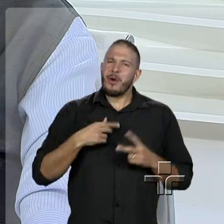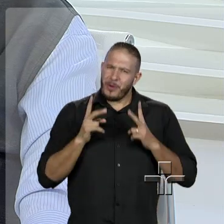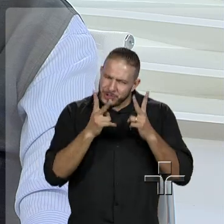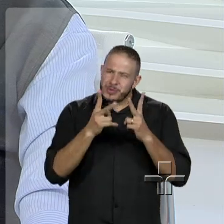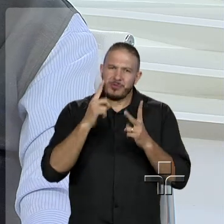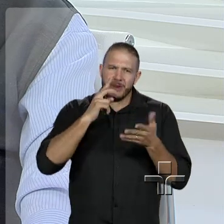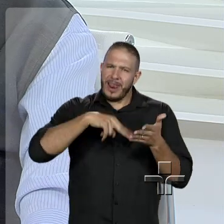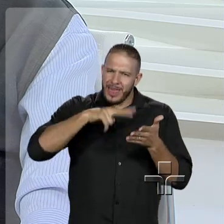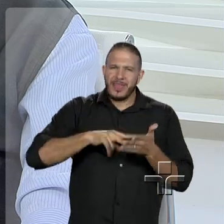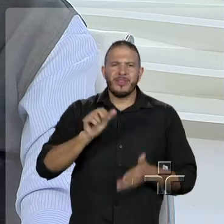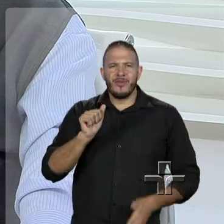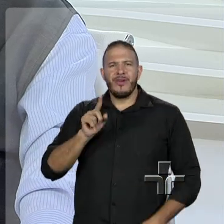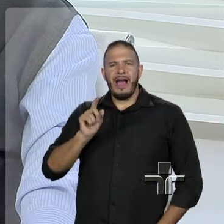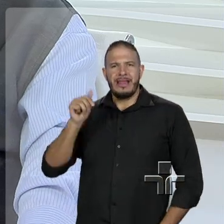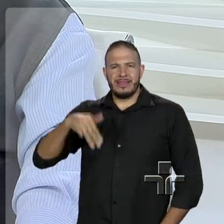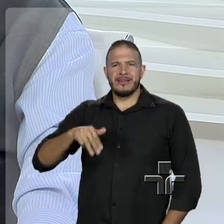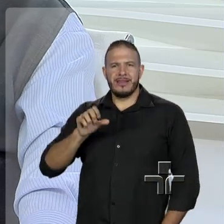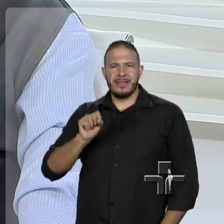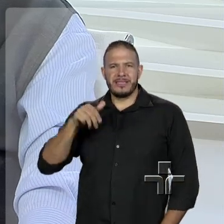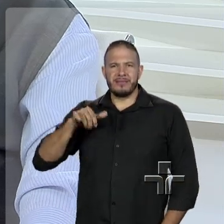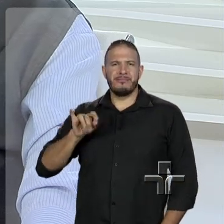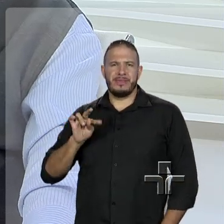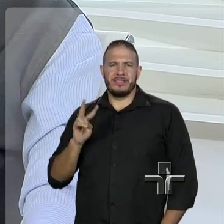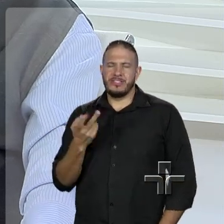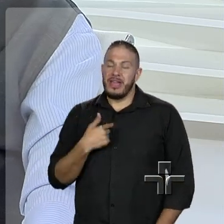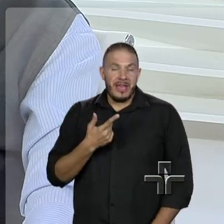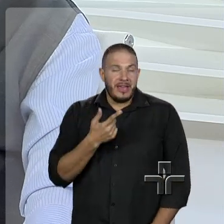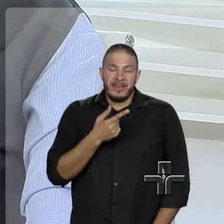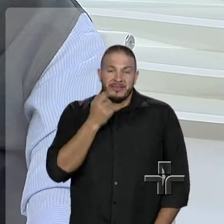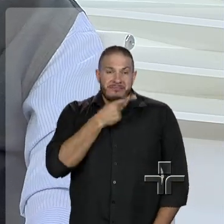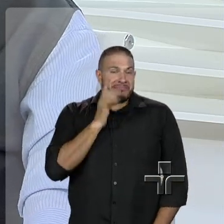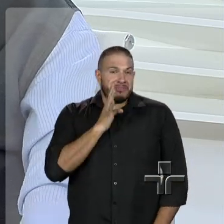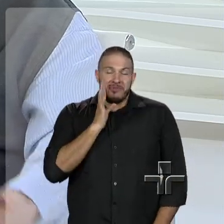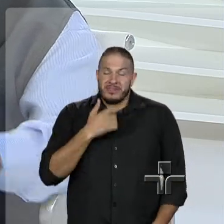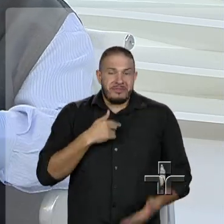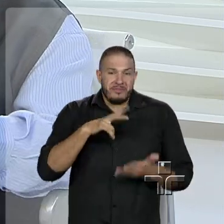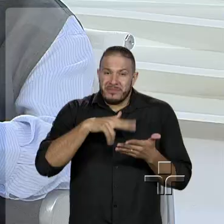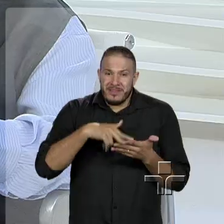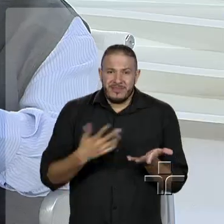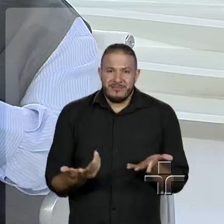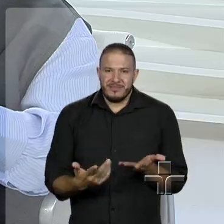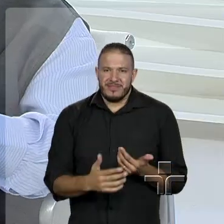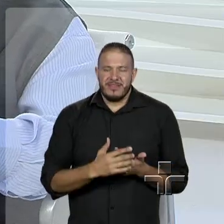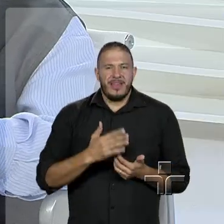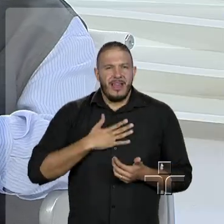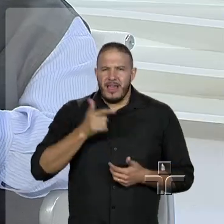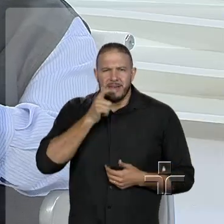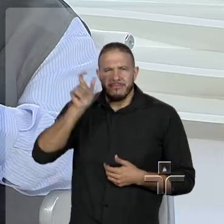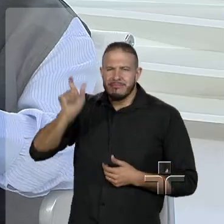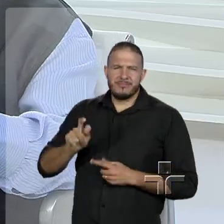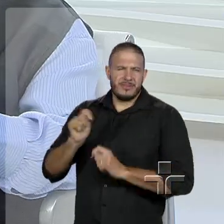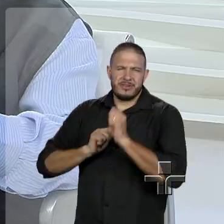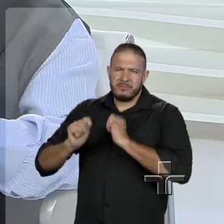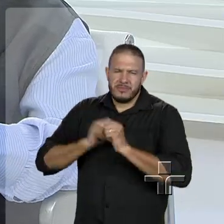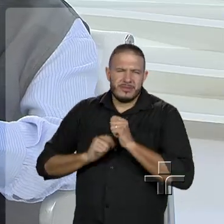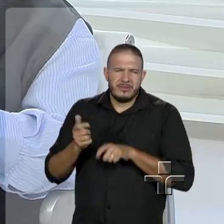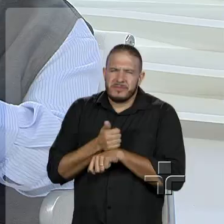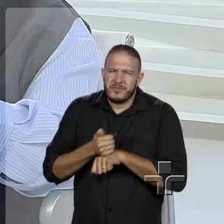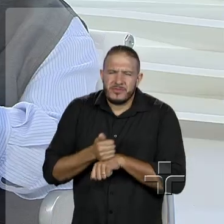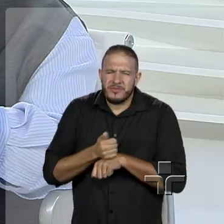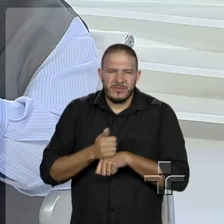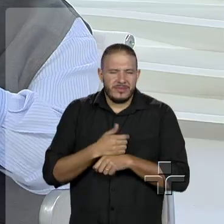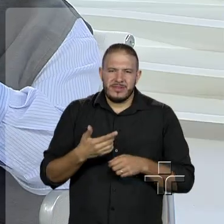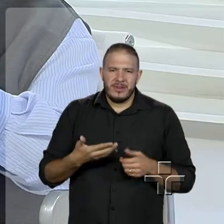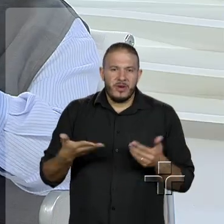Smith, porque hoje é um divertissement. Claro. Eu não sou mais um economista profissional.